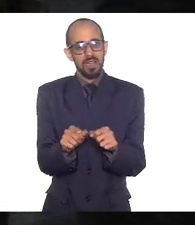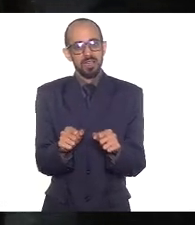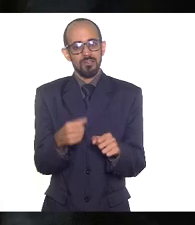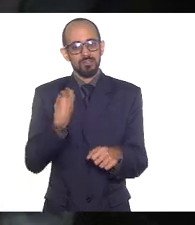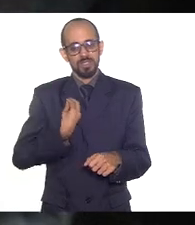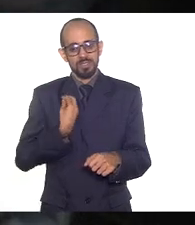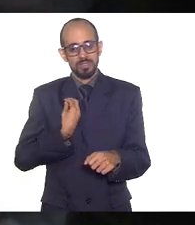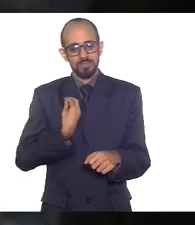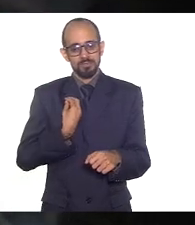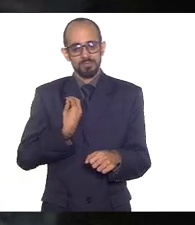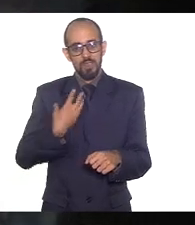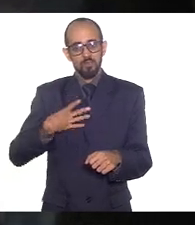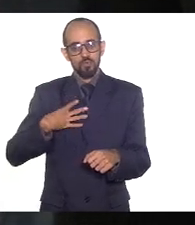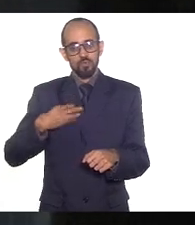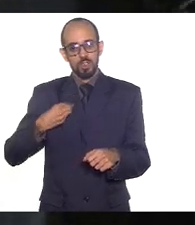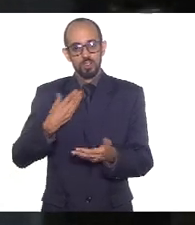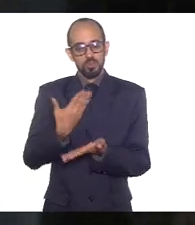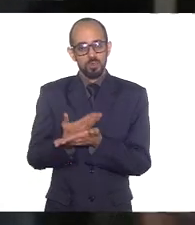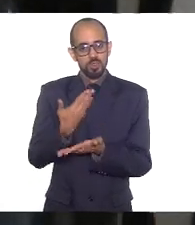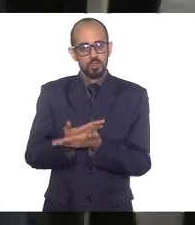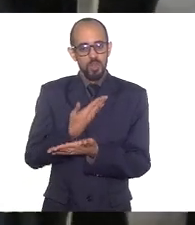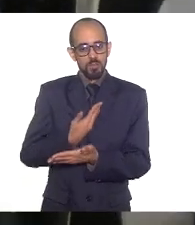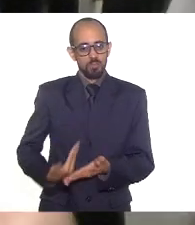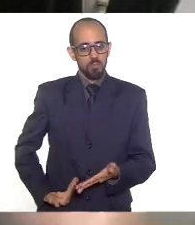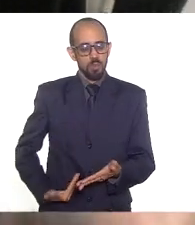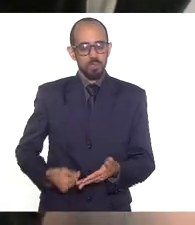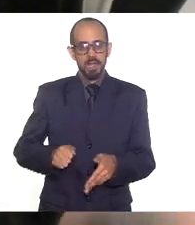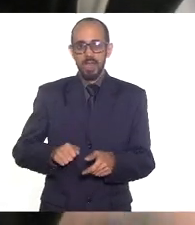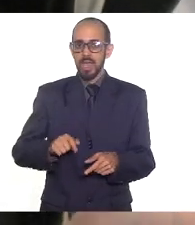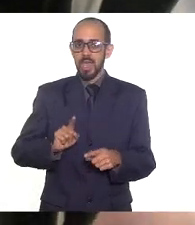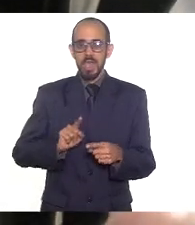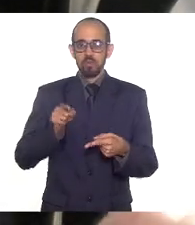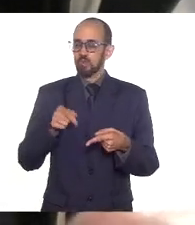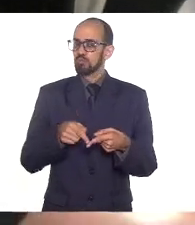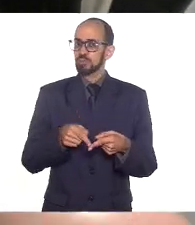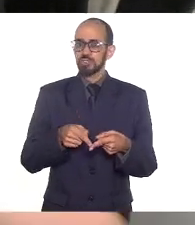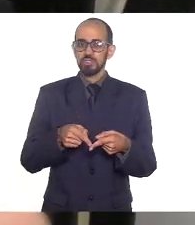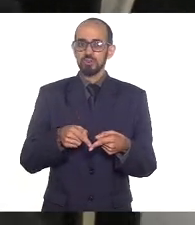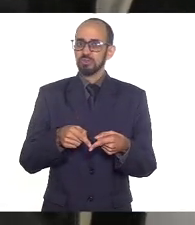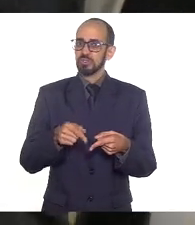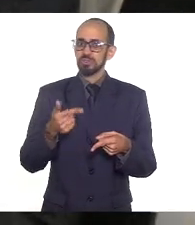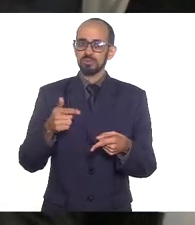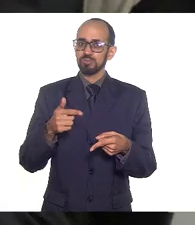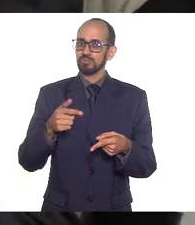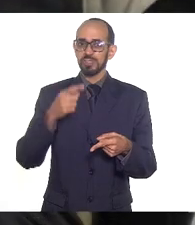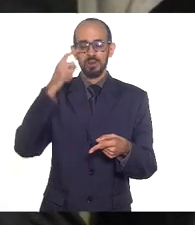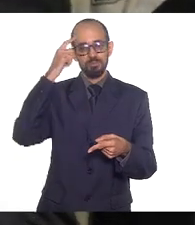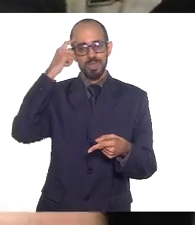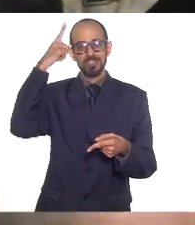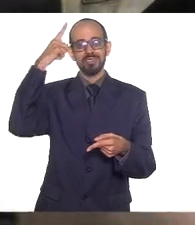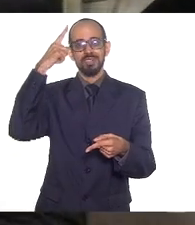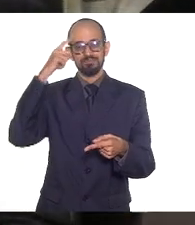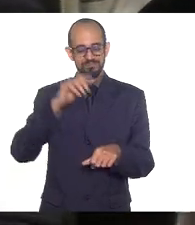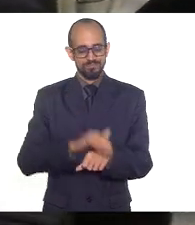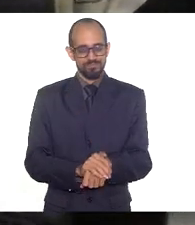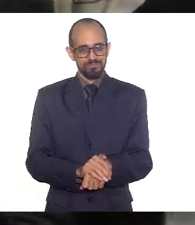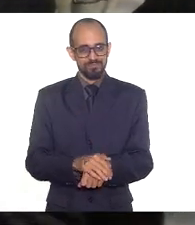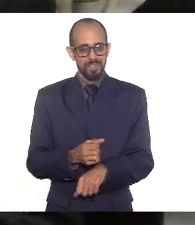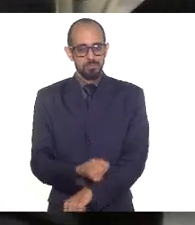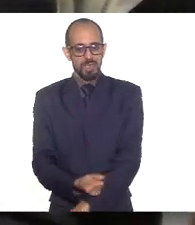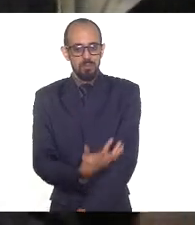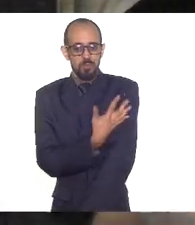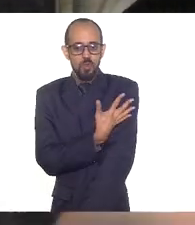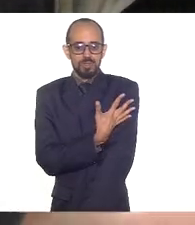pública é o destino improvável que eu tivesse aqui hoje então quero dizer da minha